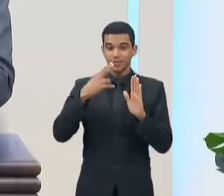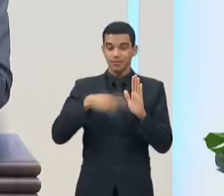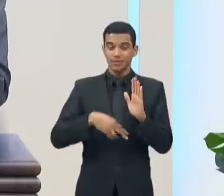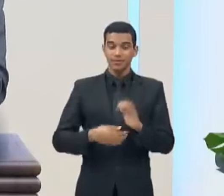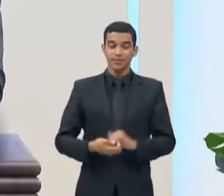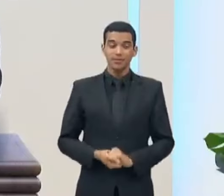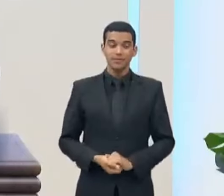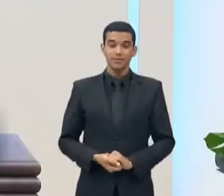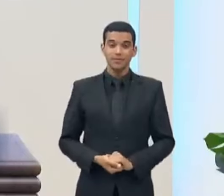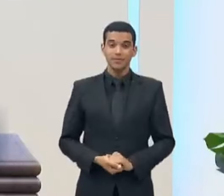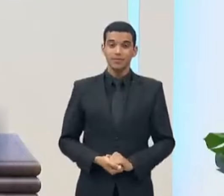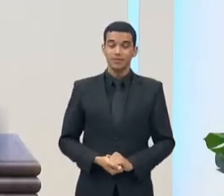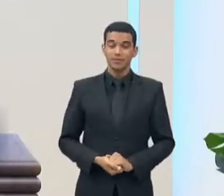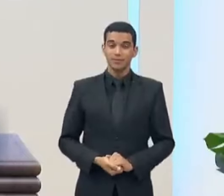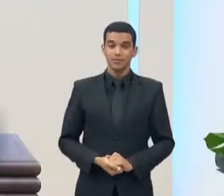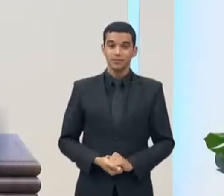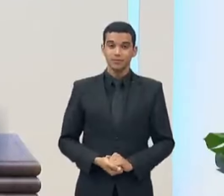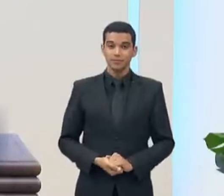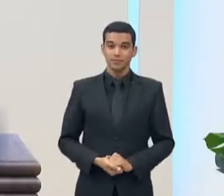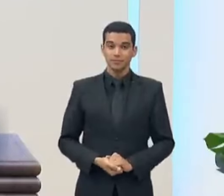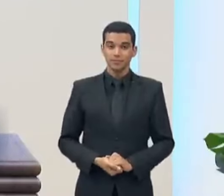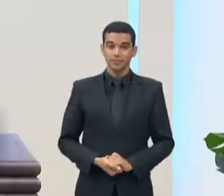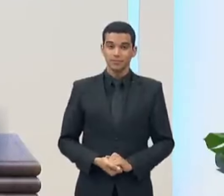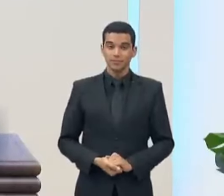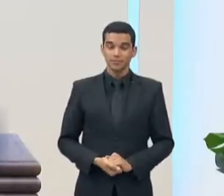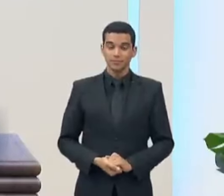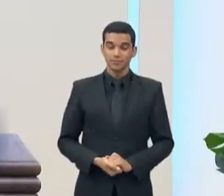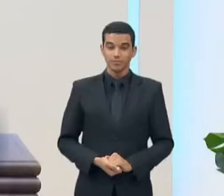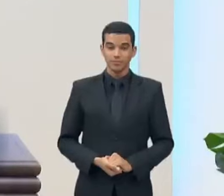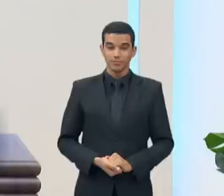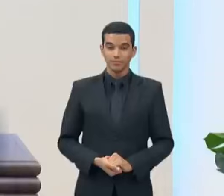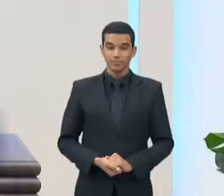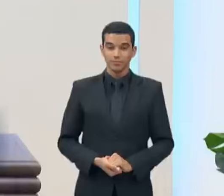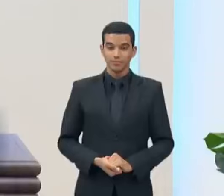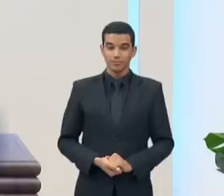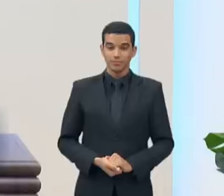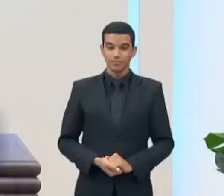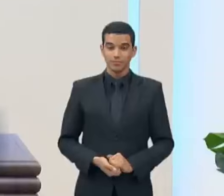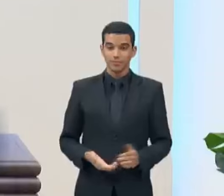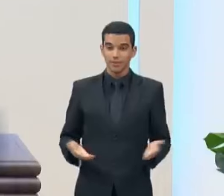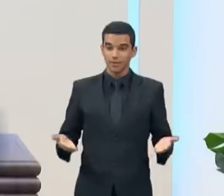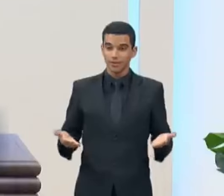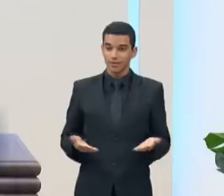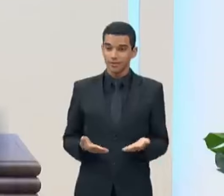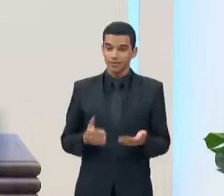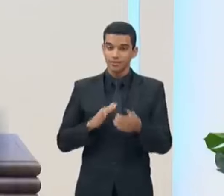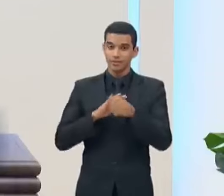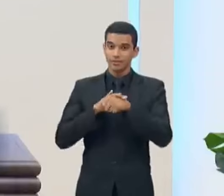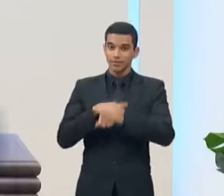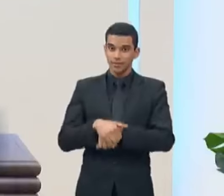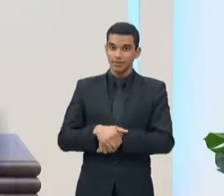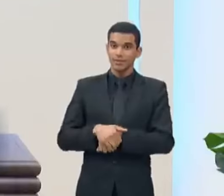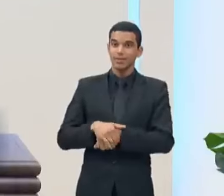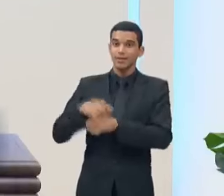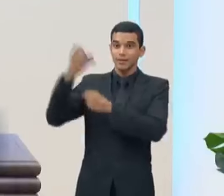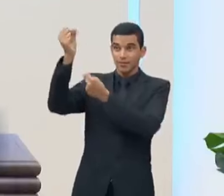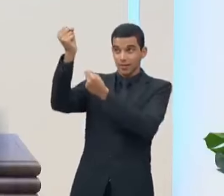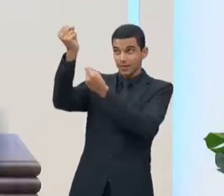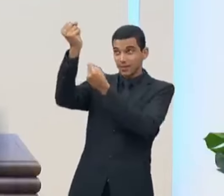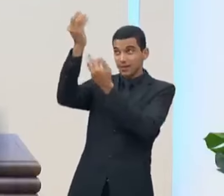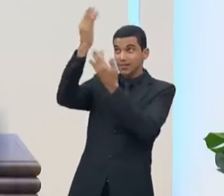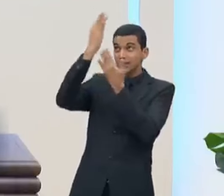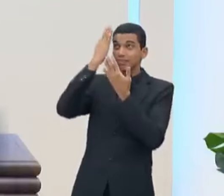nosso coração. Nós queremos falar esta noite com a graça de Deus sobre